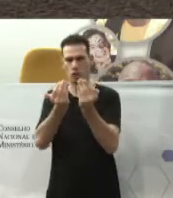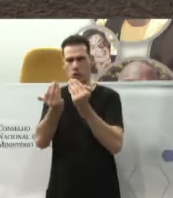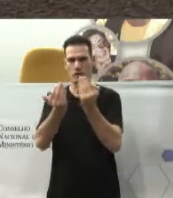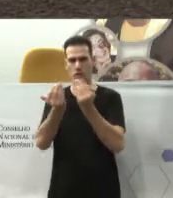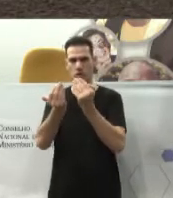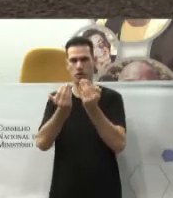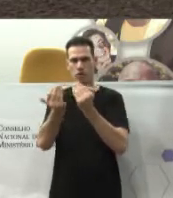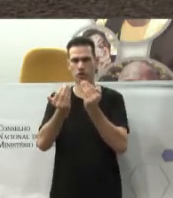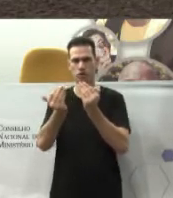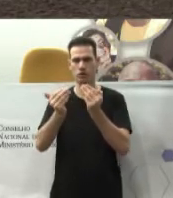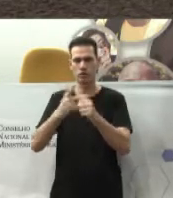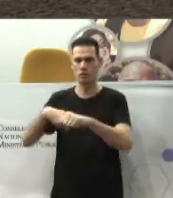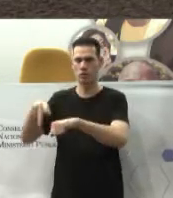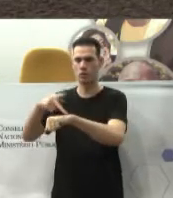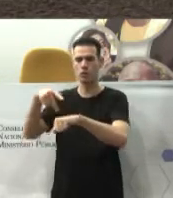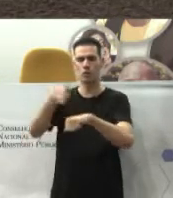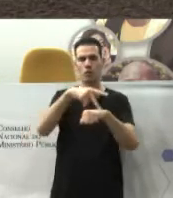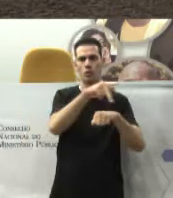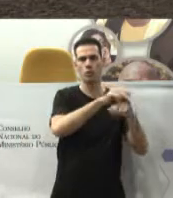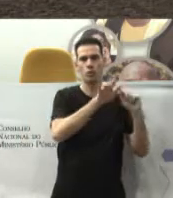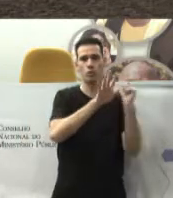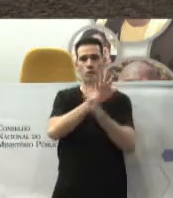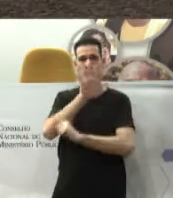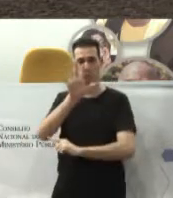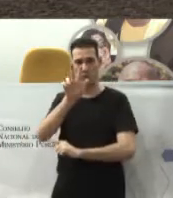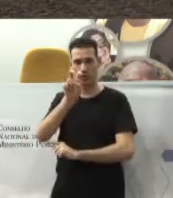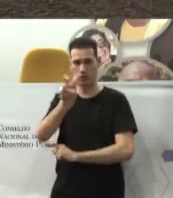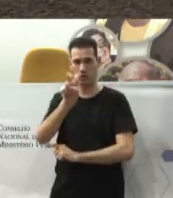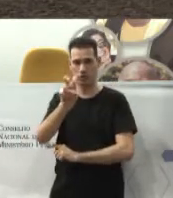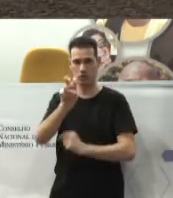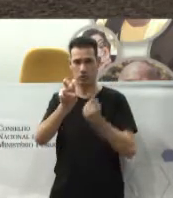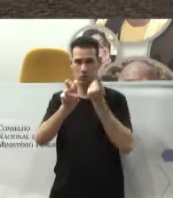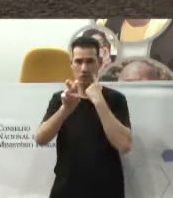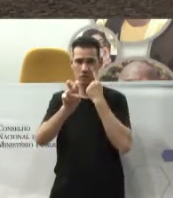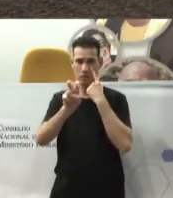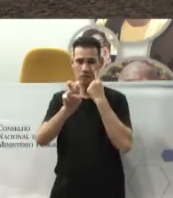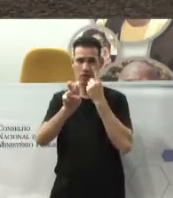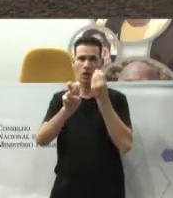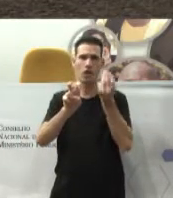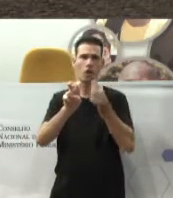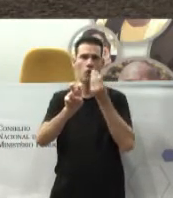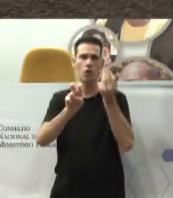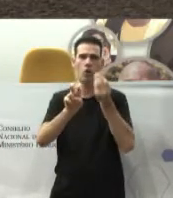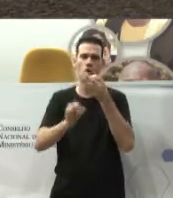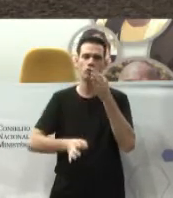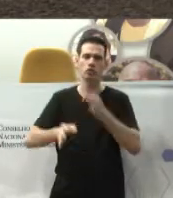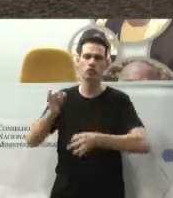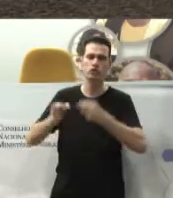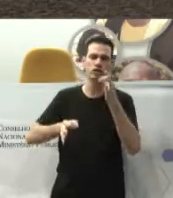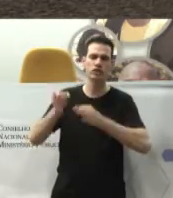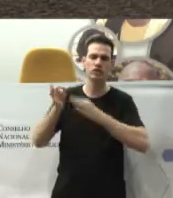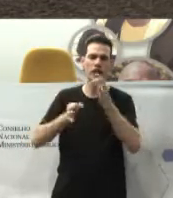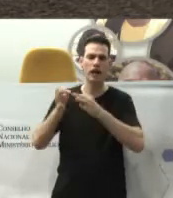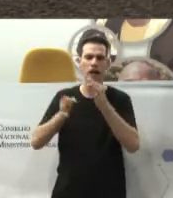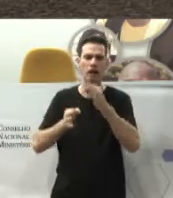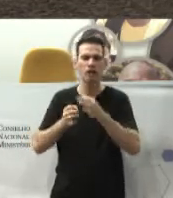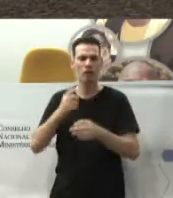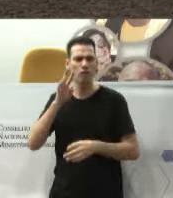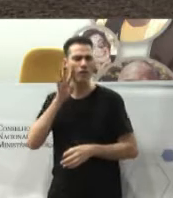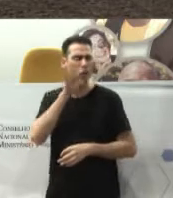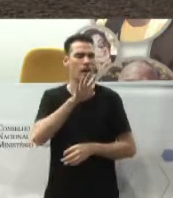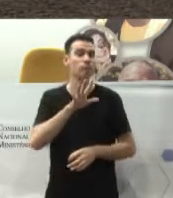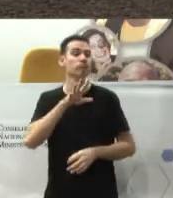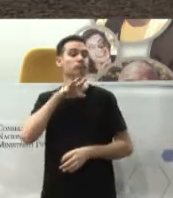entre cinco países para saber a efetividade do judiciário intervindo em saúde, especificamente